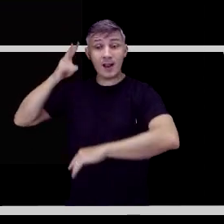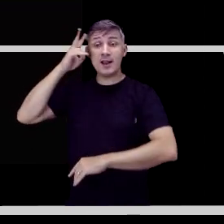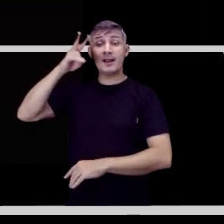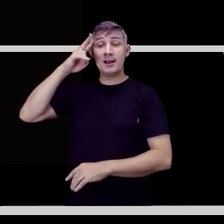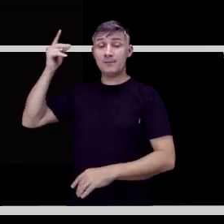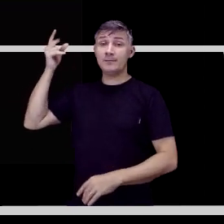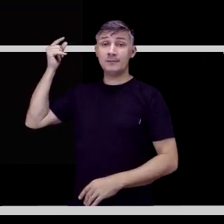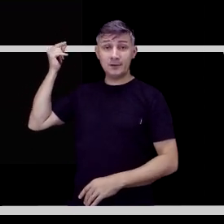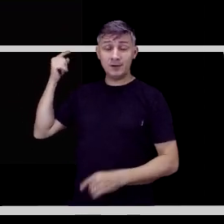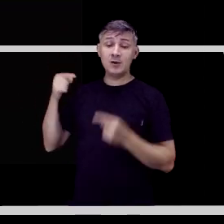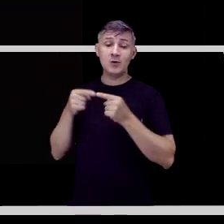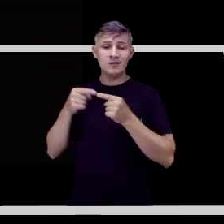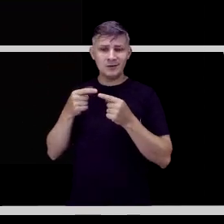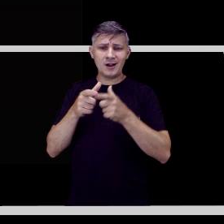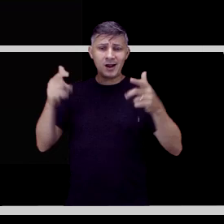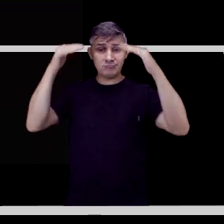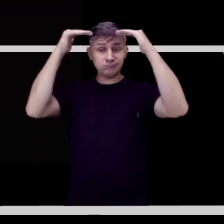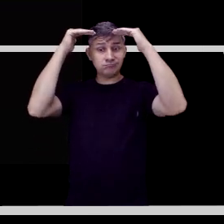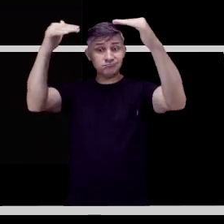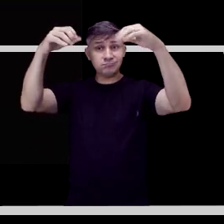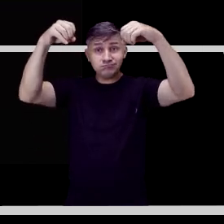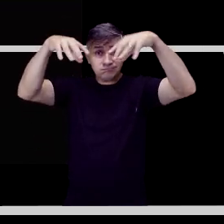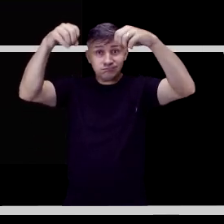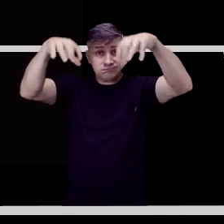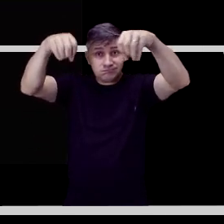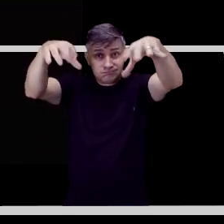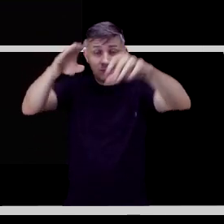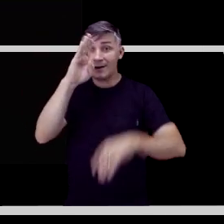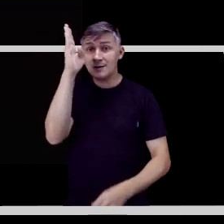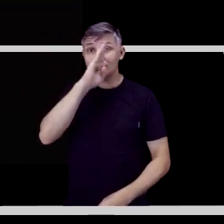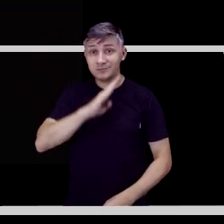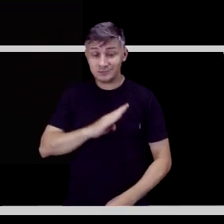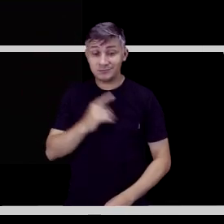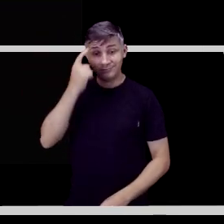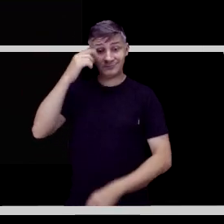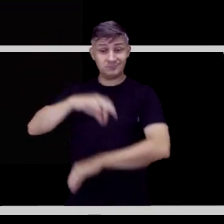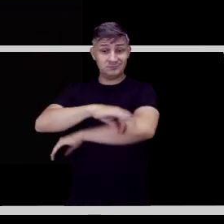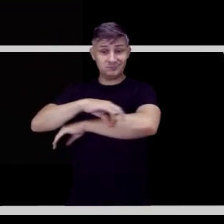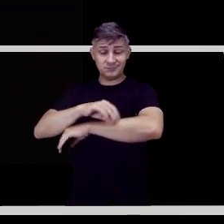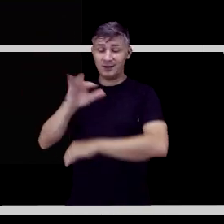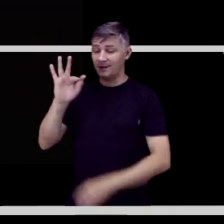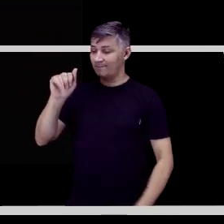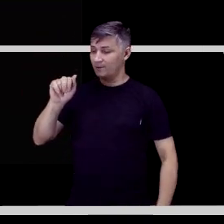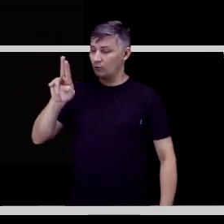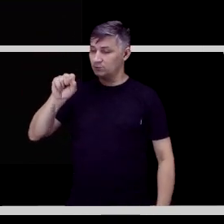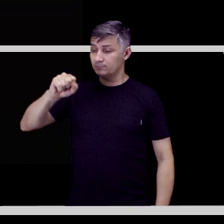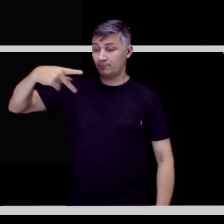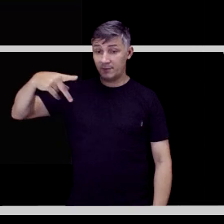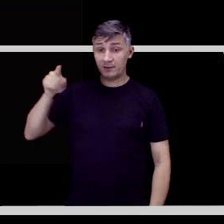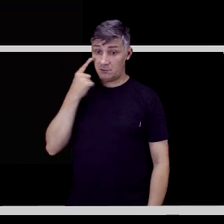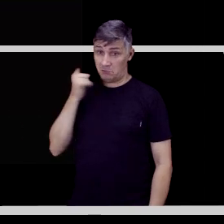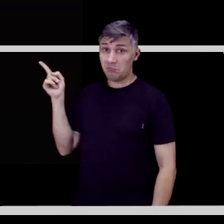evocar, né, essas grandes coberturas iluminadas da arquitetura brasileira. A gente está vendo essa imagem da FAUSP, do Vila Nova Artigas,